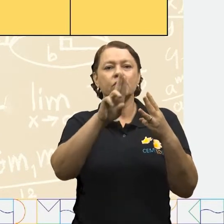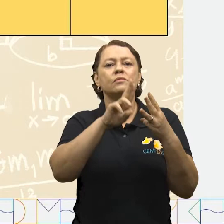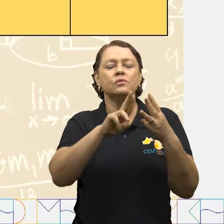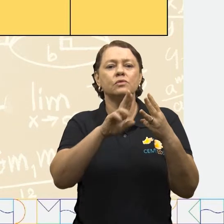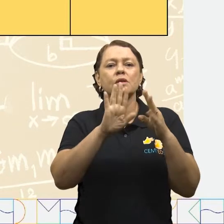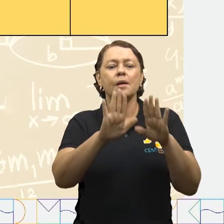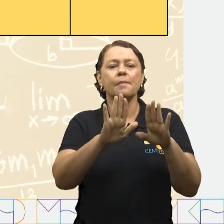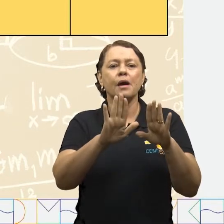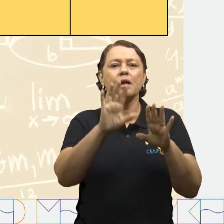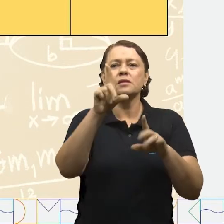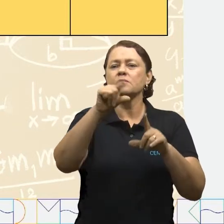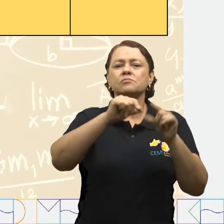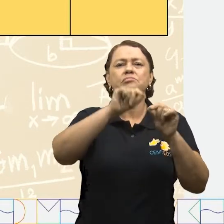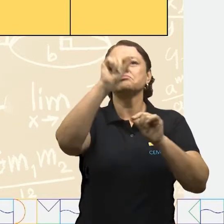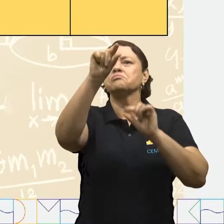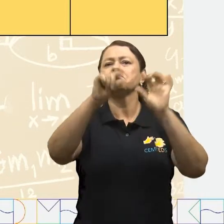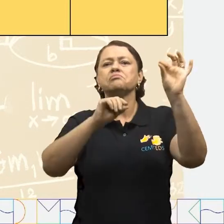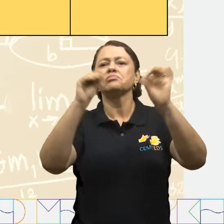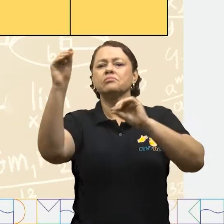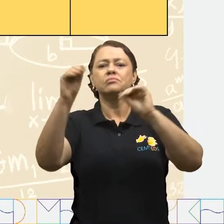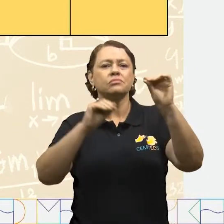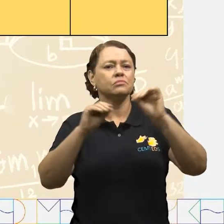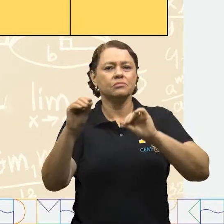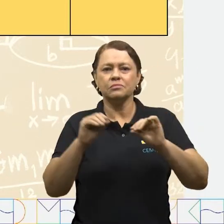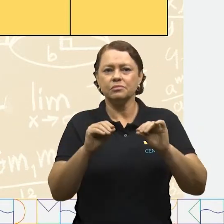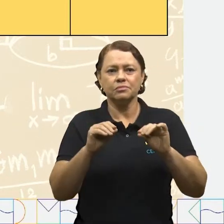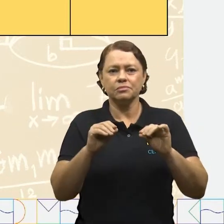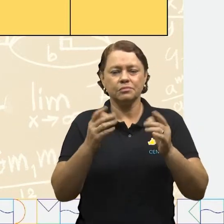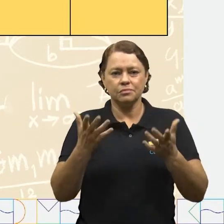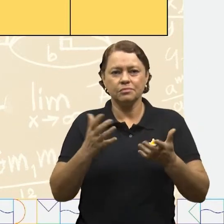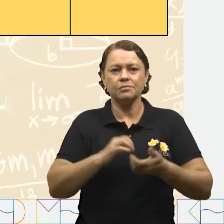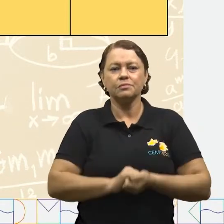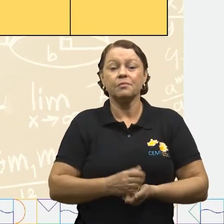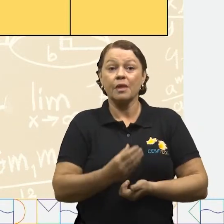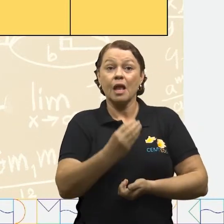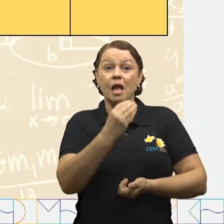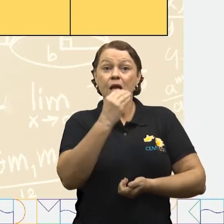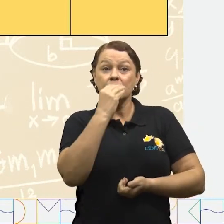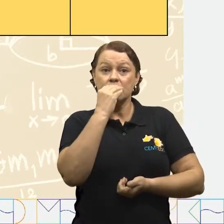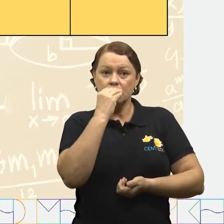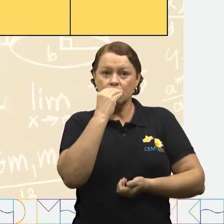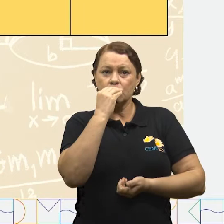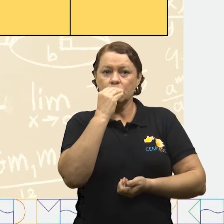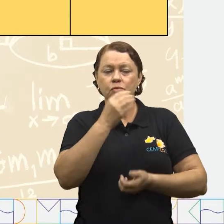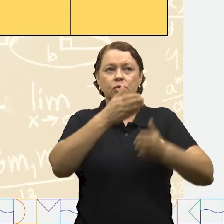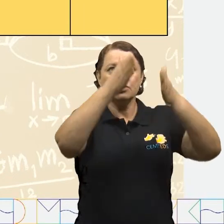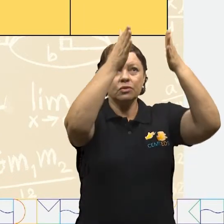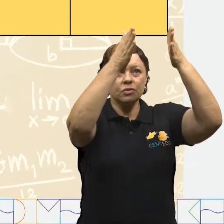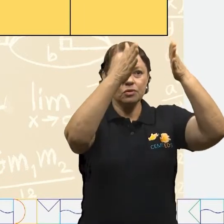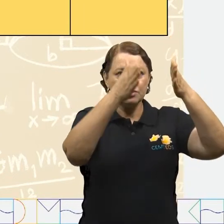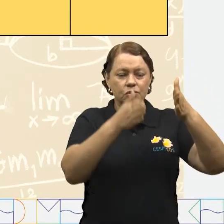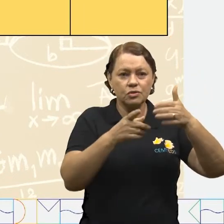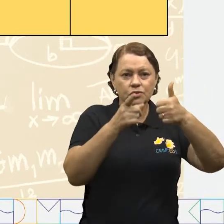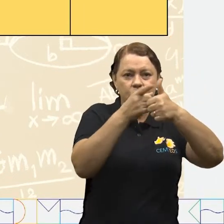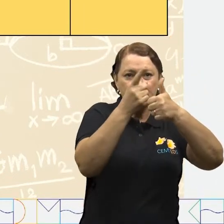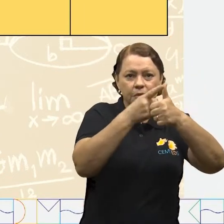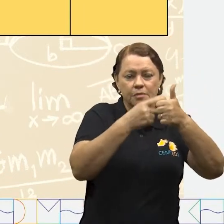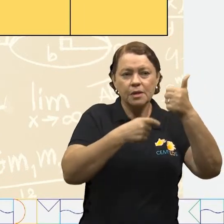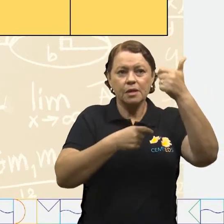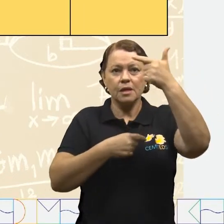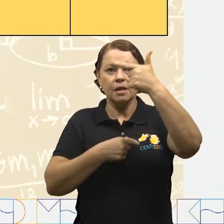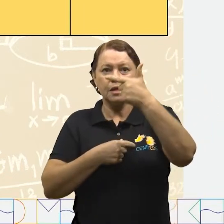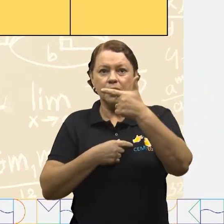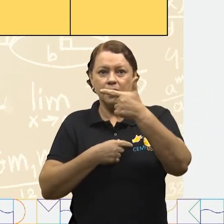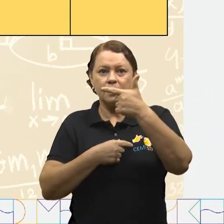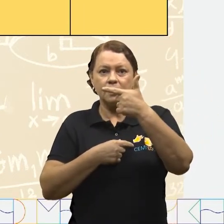maneira aleatória vamos ver temos o sanduíche na primeira coluna nós temos x-salada e na segunda coluna